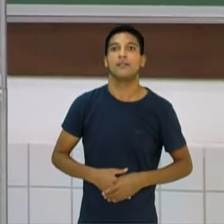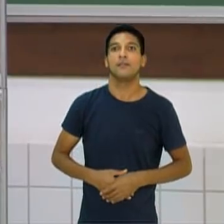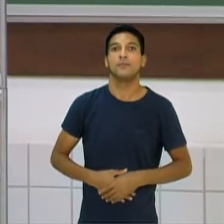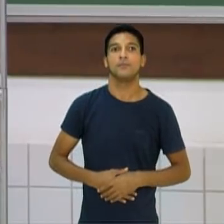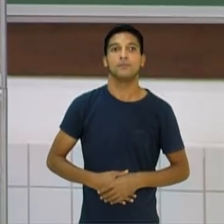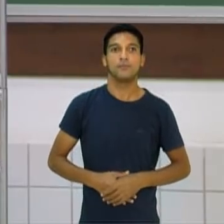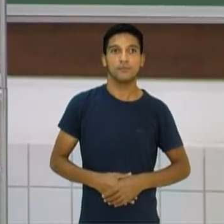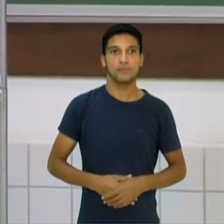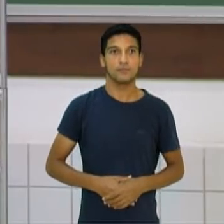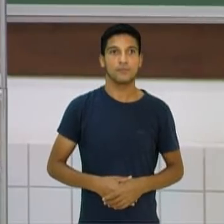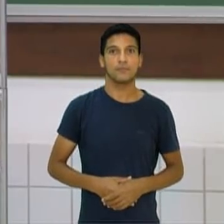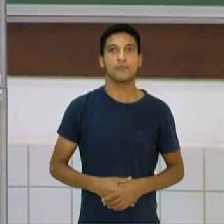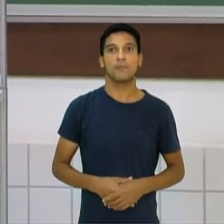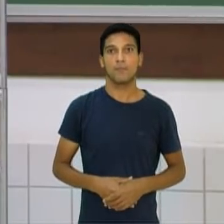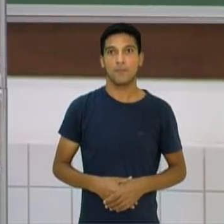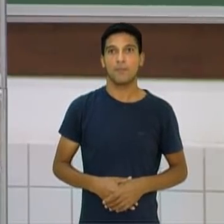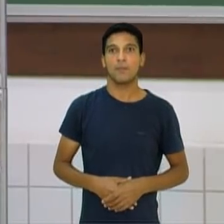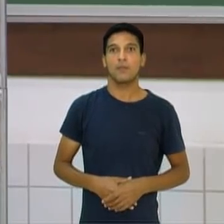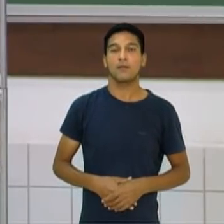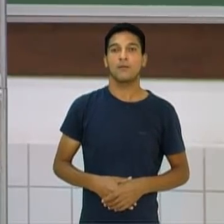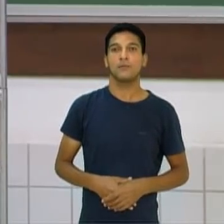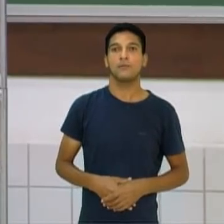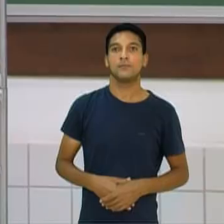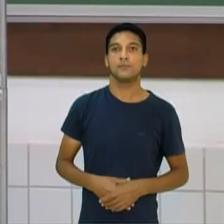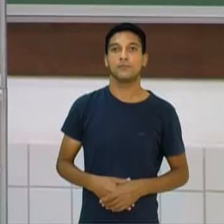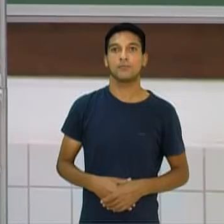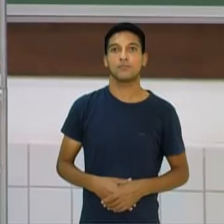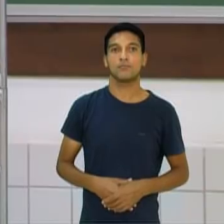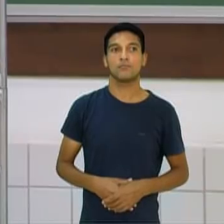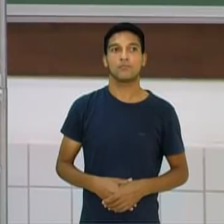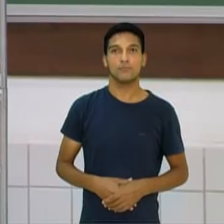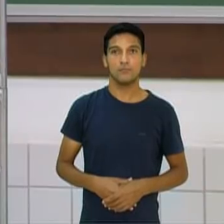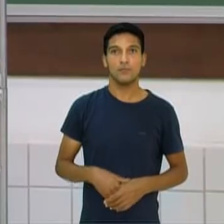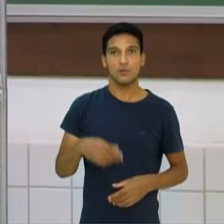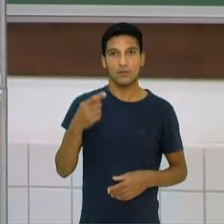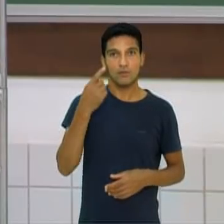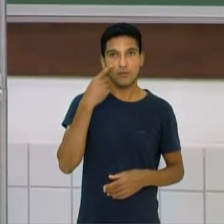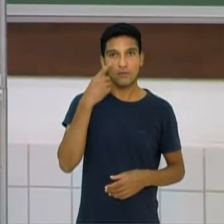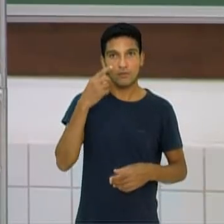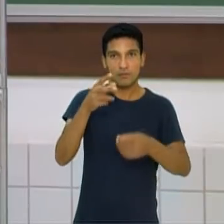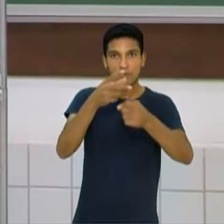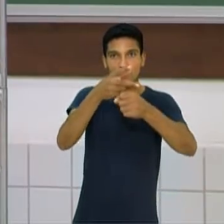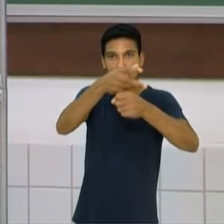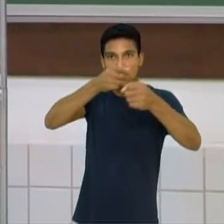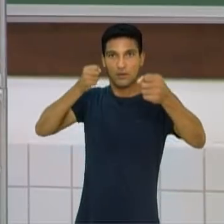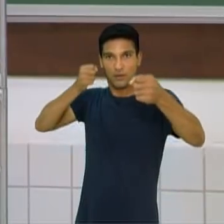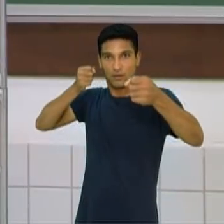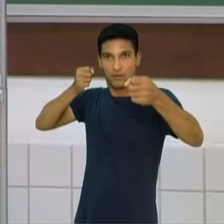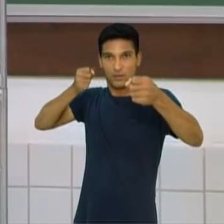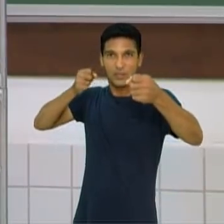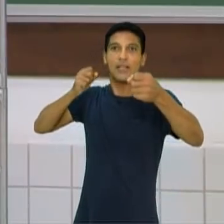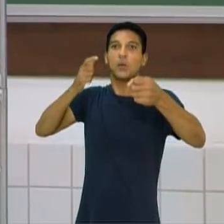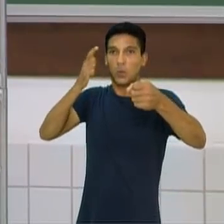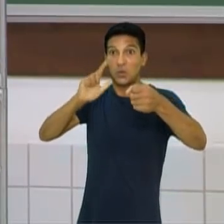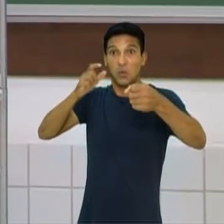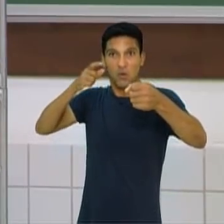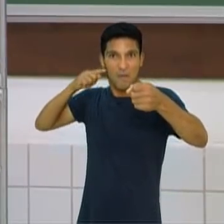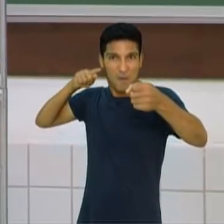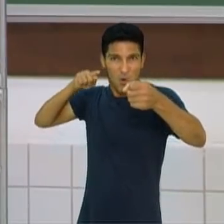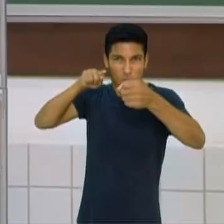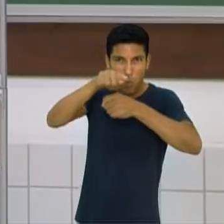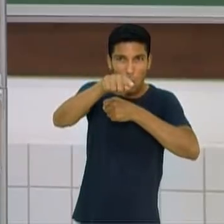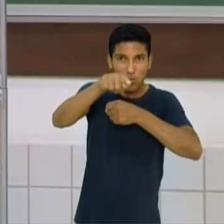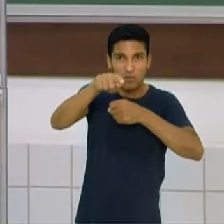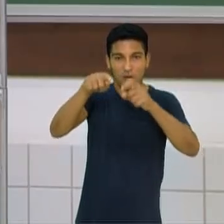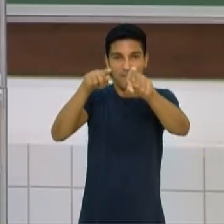duas flechas exatamente no mesmo ponto. Então, aqui no tiro com arco, o arqueiro que consegue fazer essa